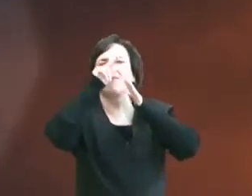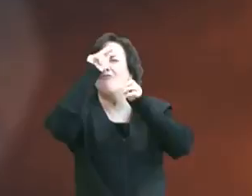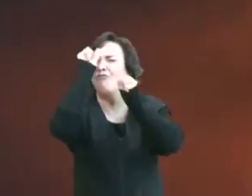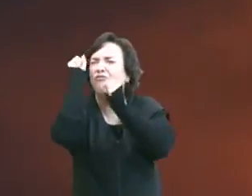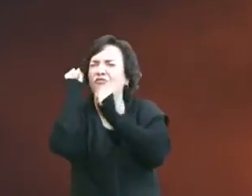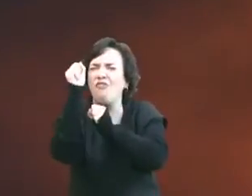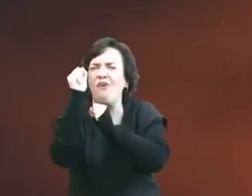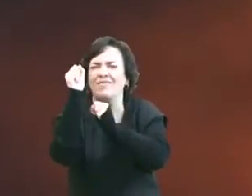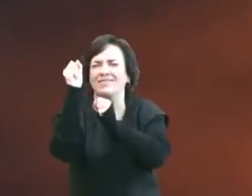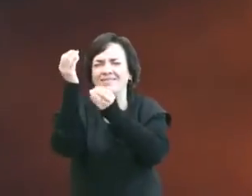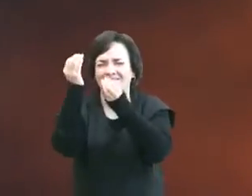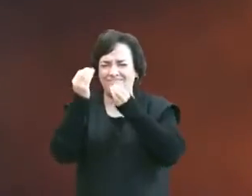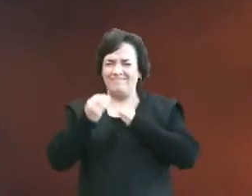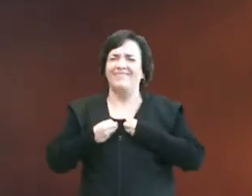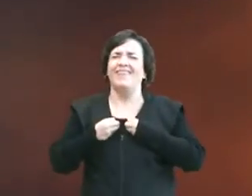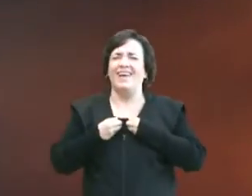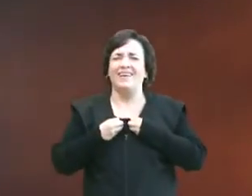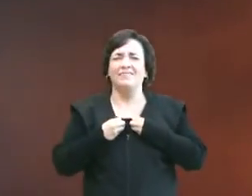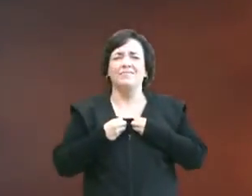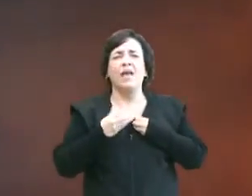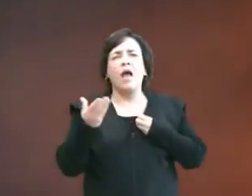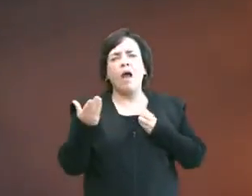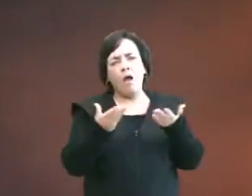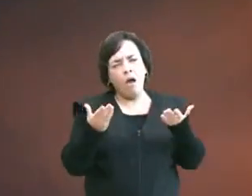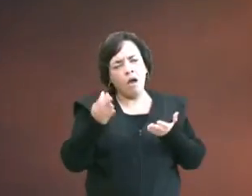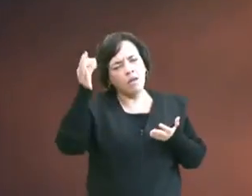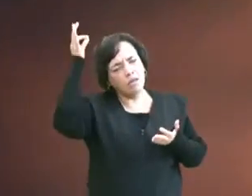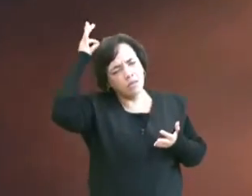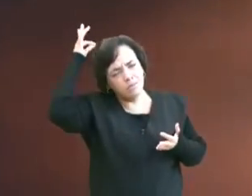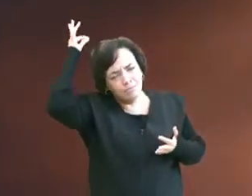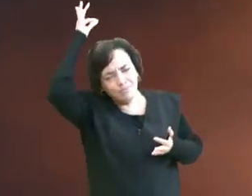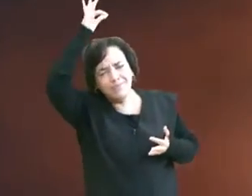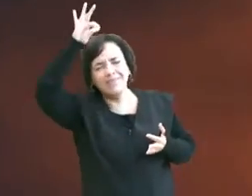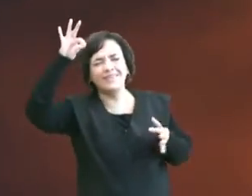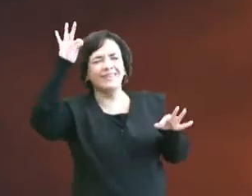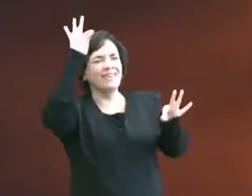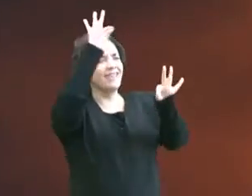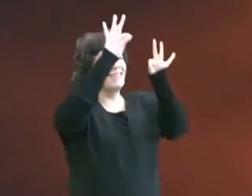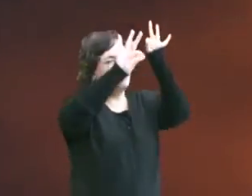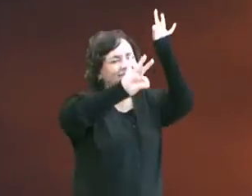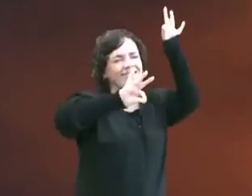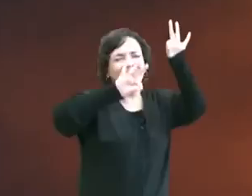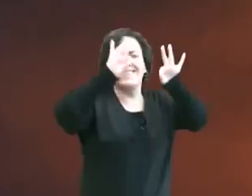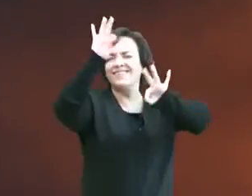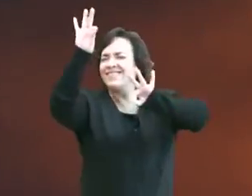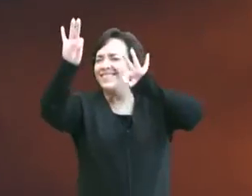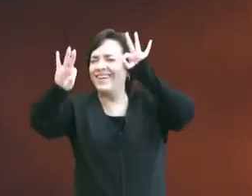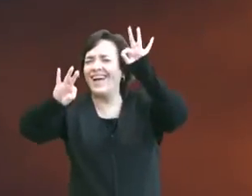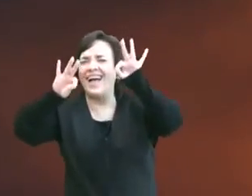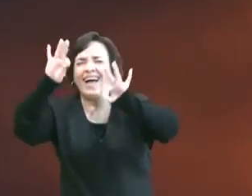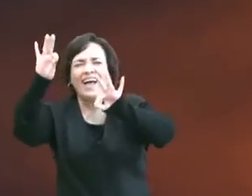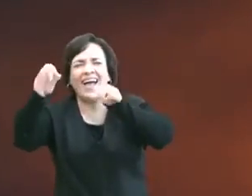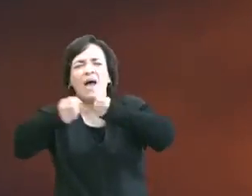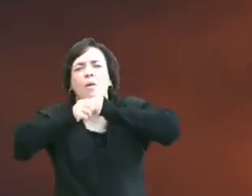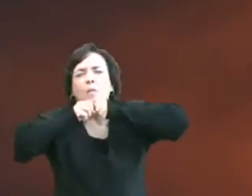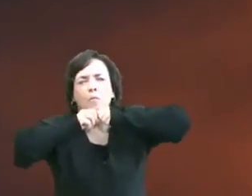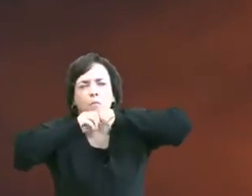de Deus. Agora, Espírito de Deus, sopra neste